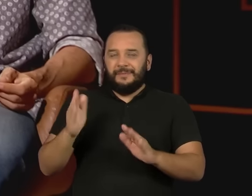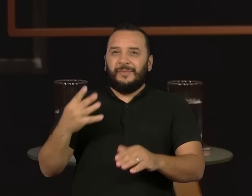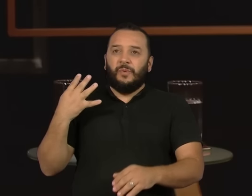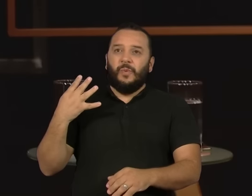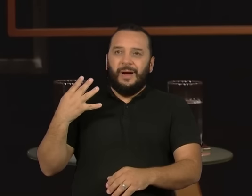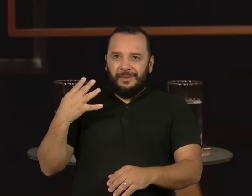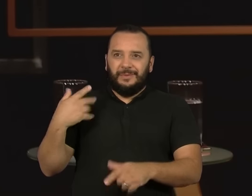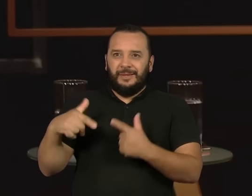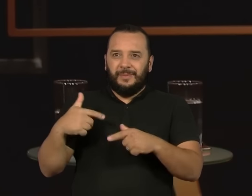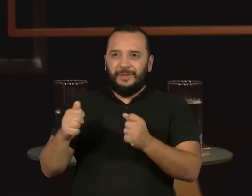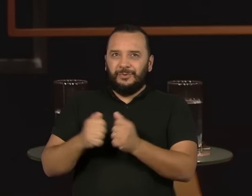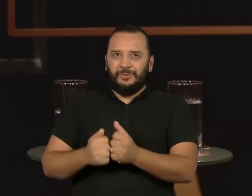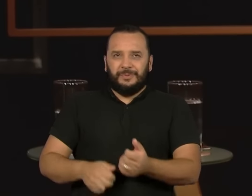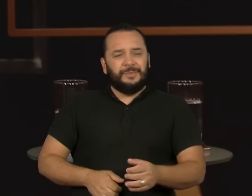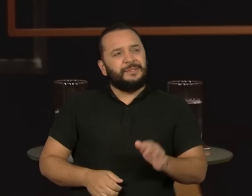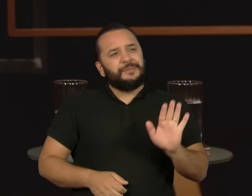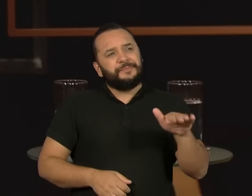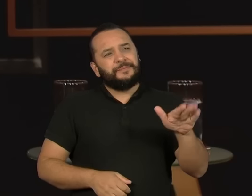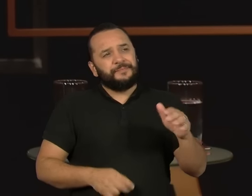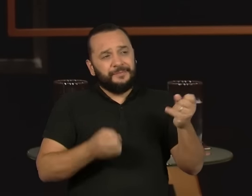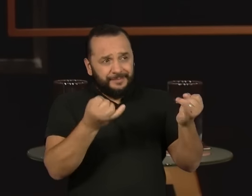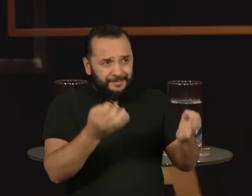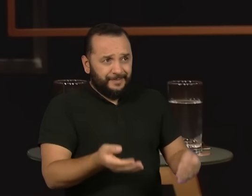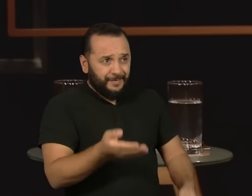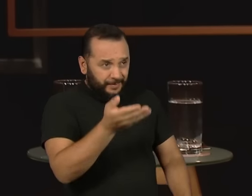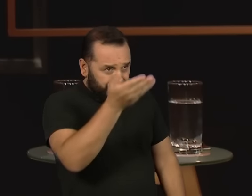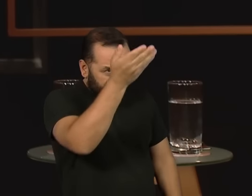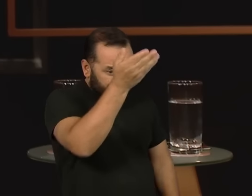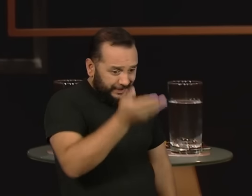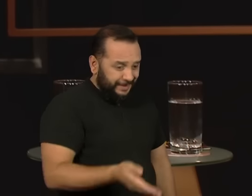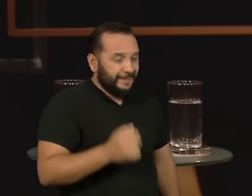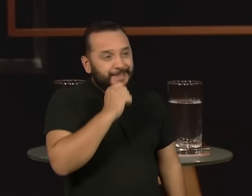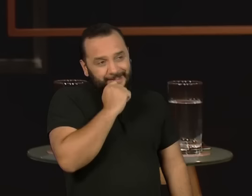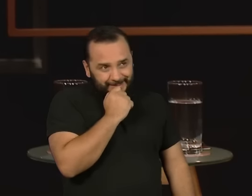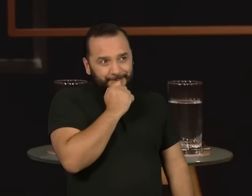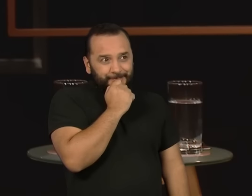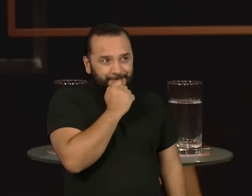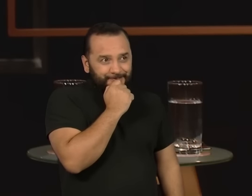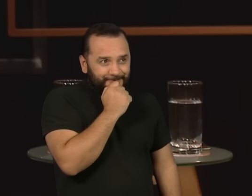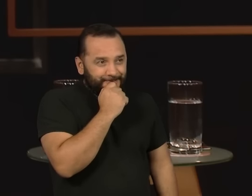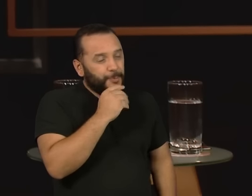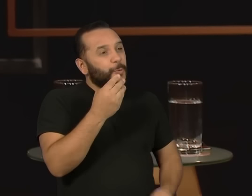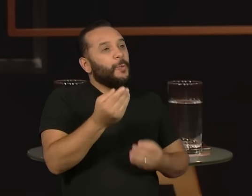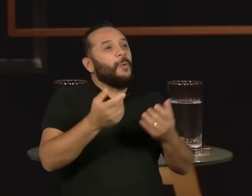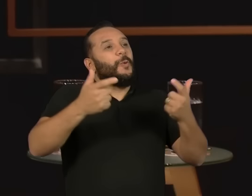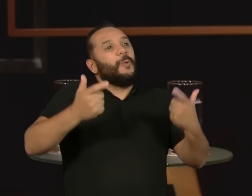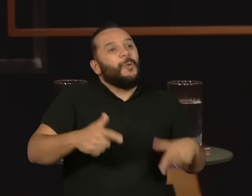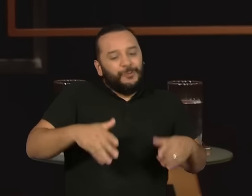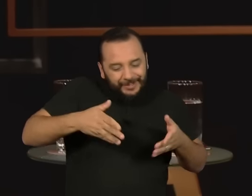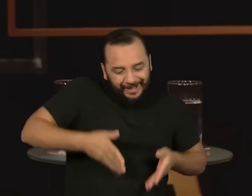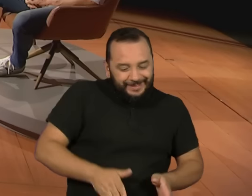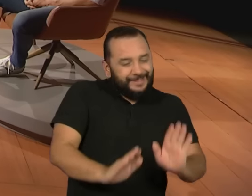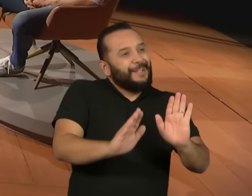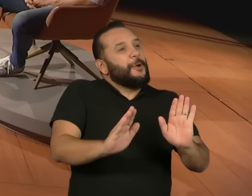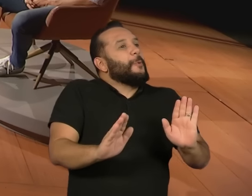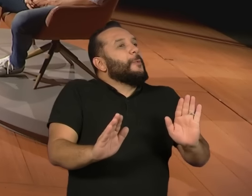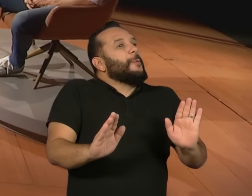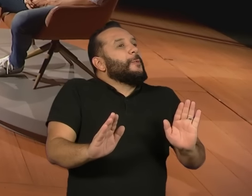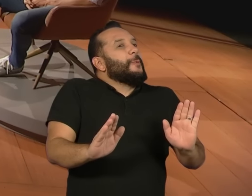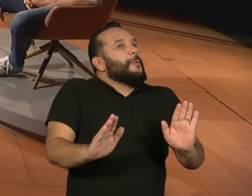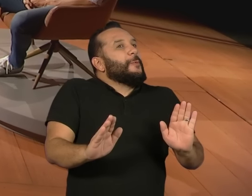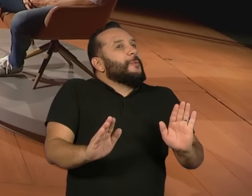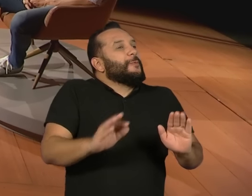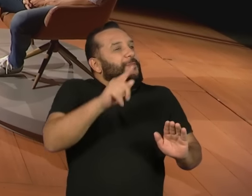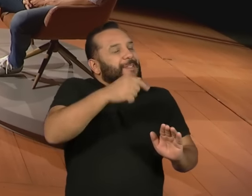né? Bom, Matheus, nós vamos falar do Matheus Solano, né, da sua origem, sua gênese. Bora. Você nasceu